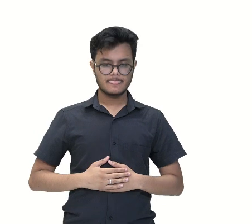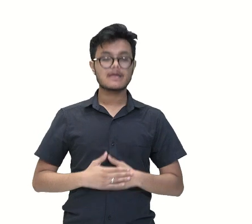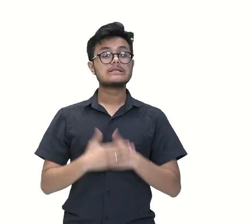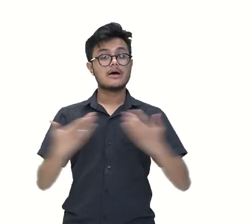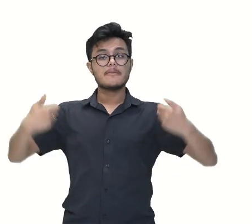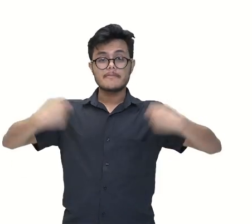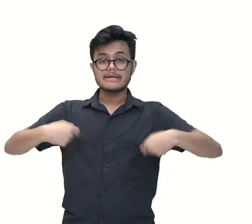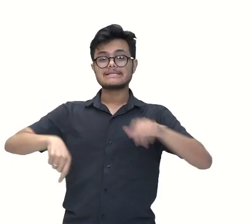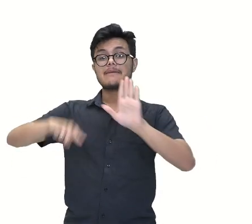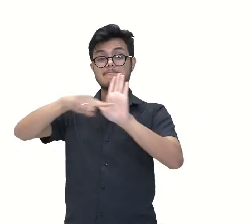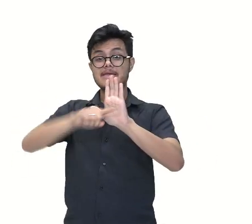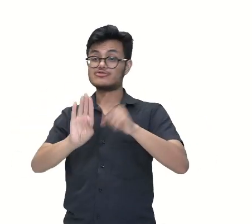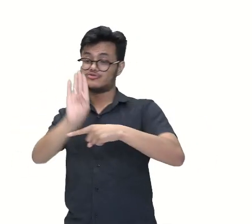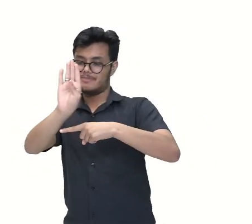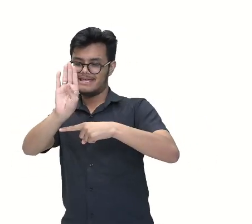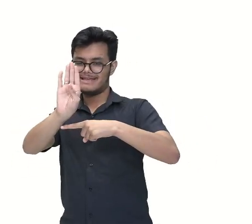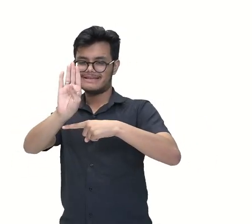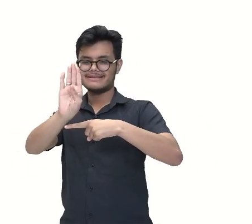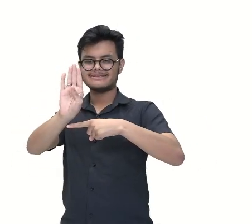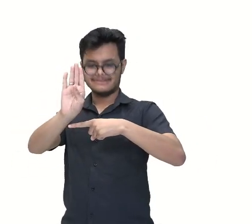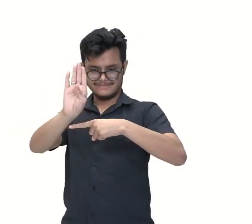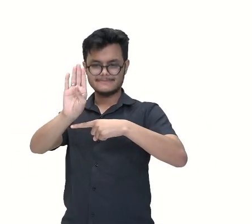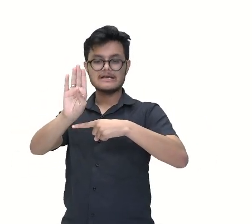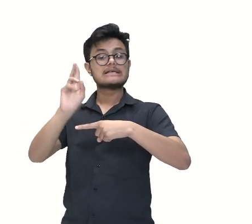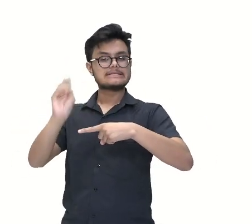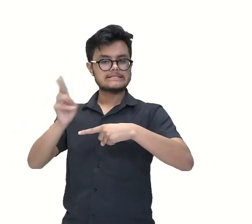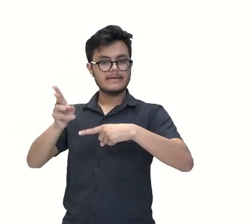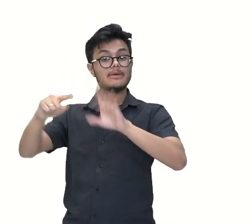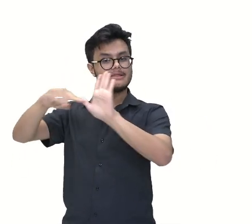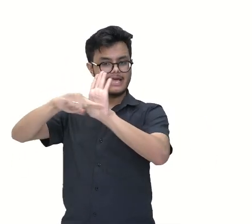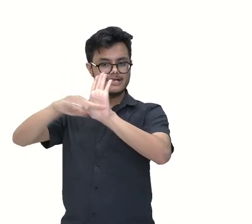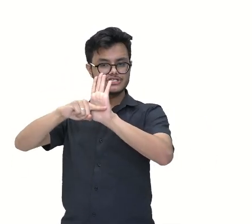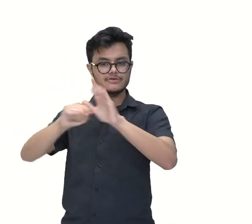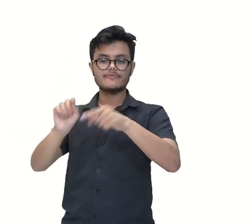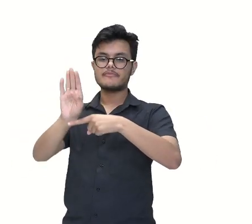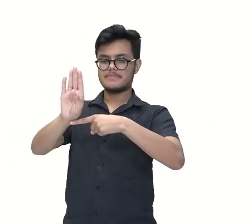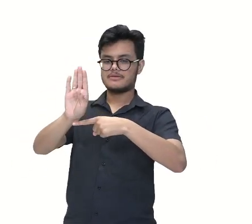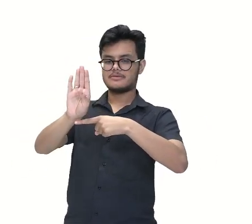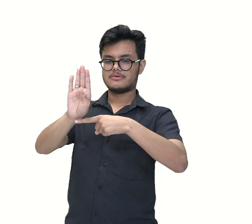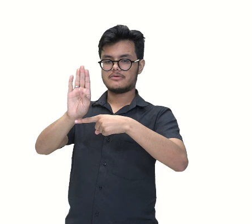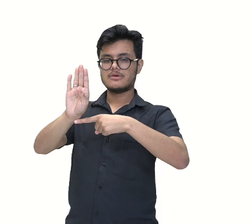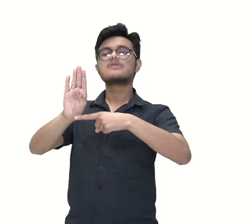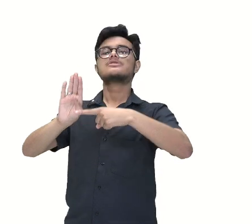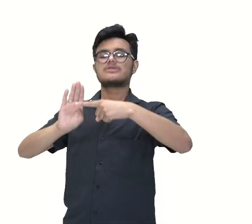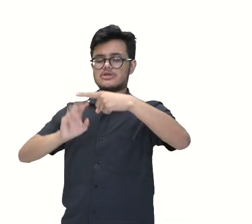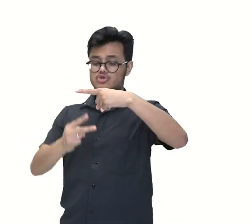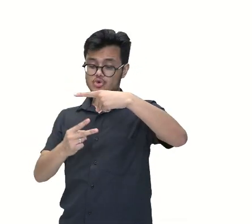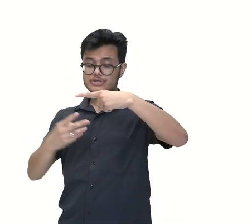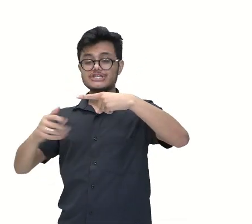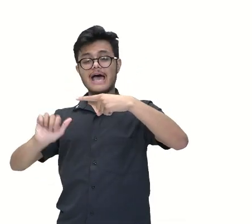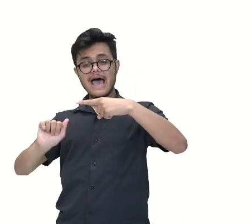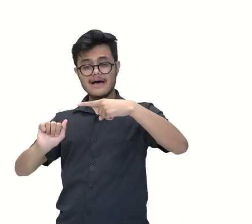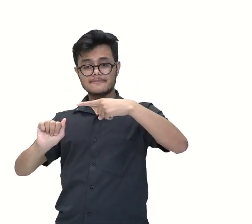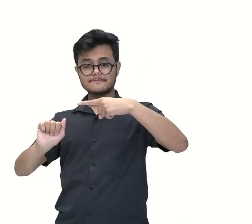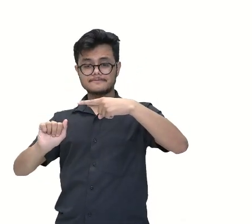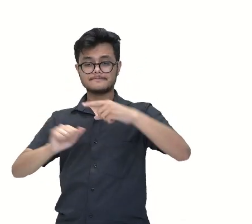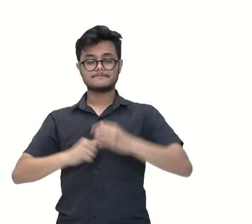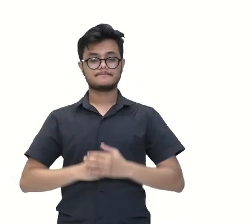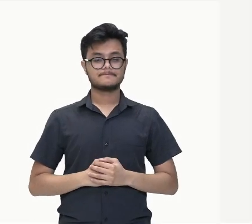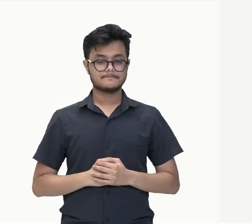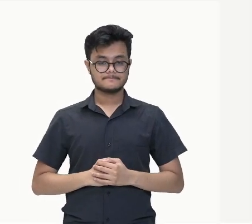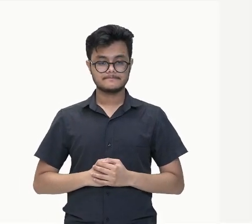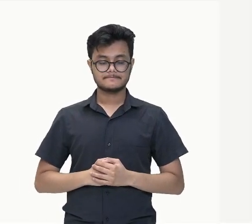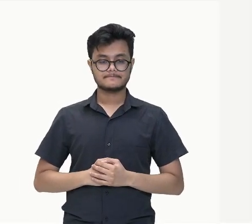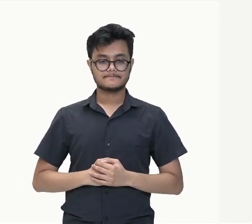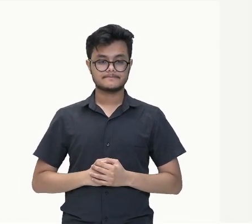do coeficiente b, e esse coeficiente é negativo, né? Menos b sobre 2a.